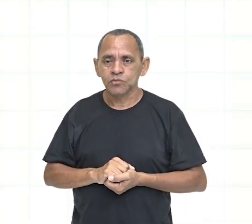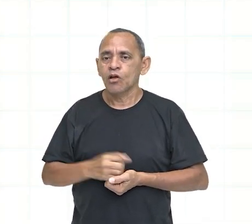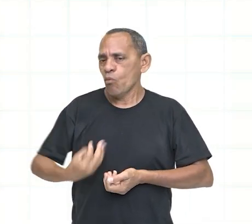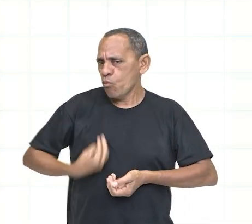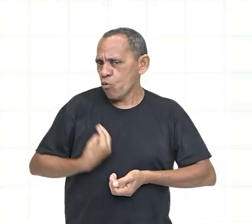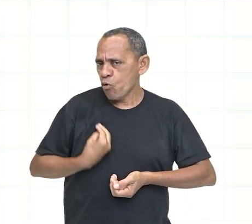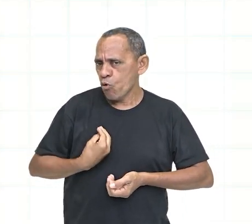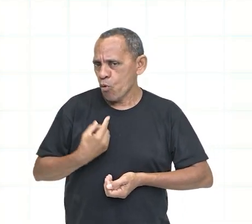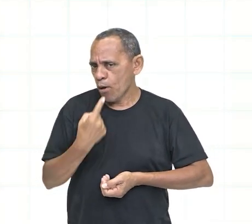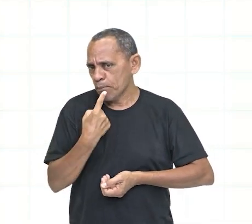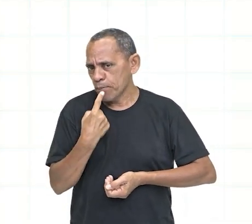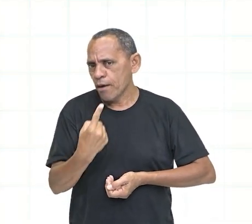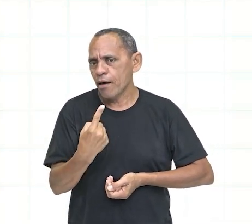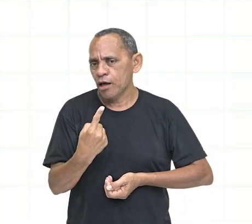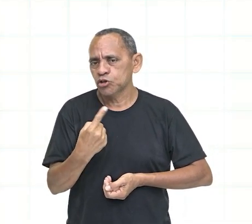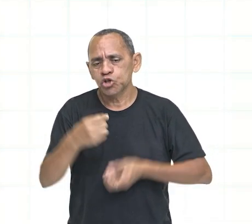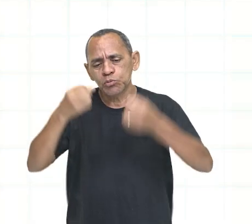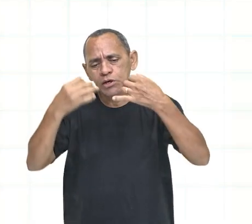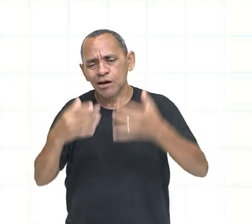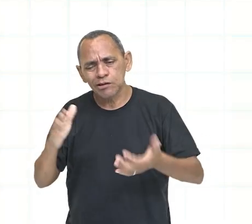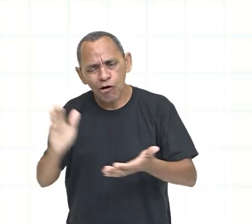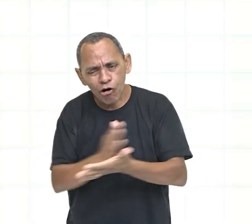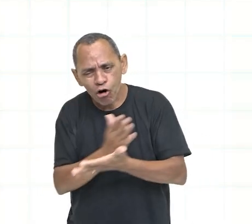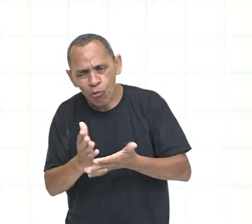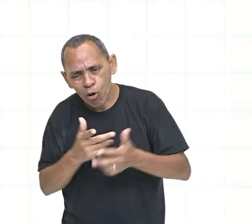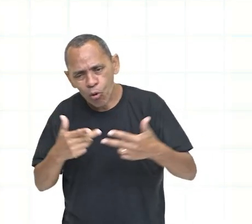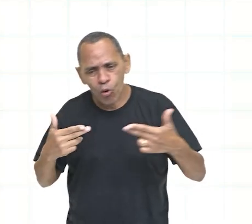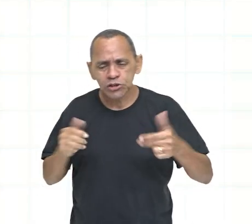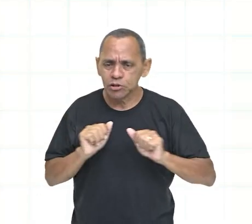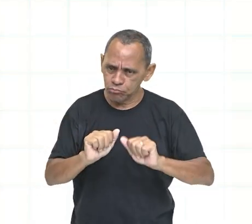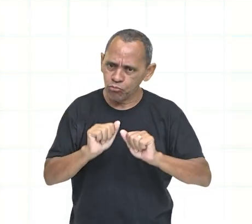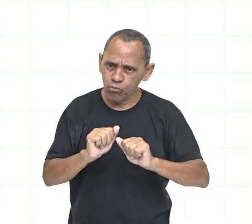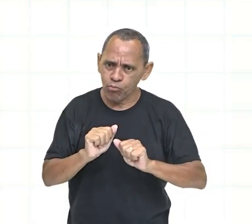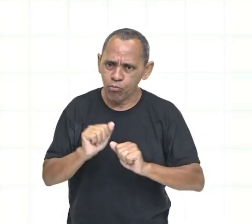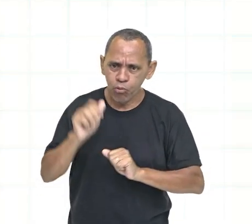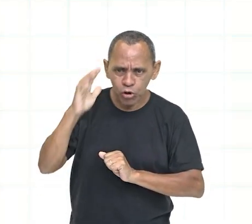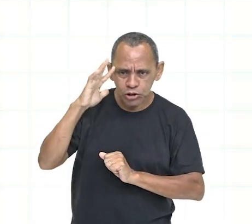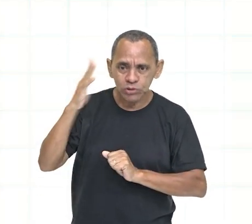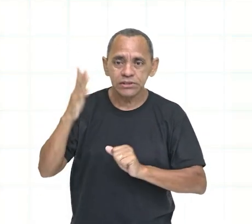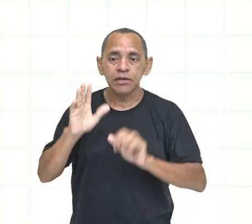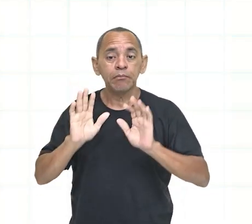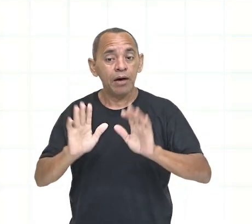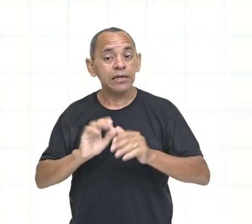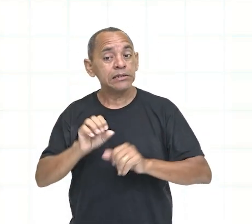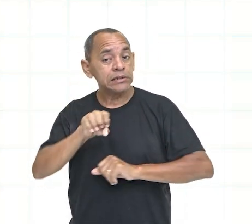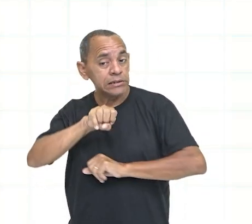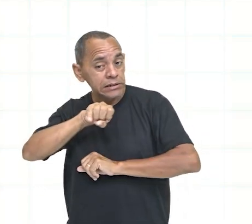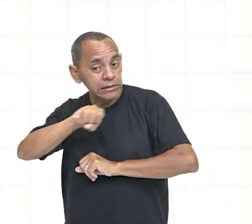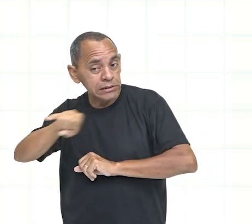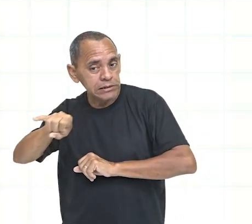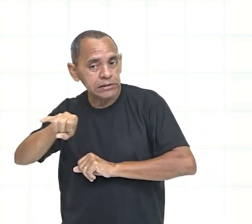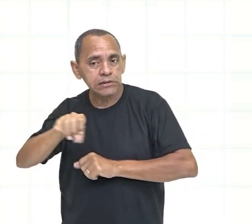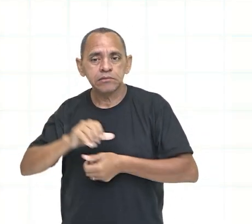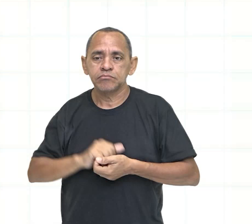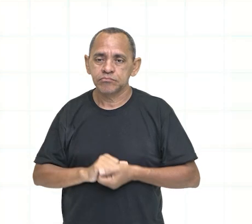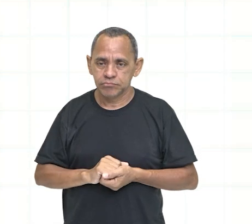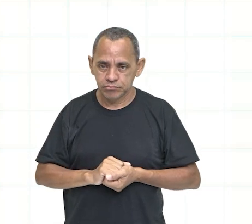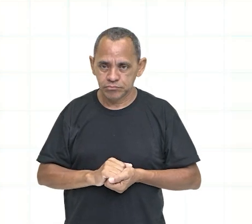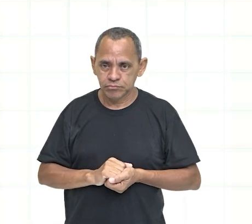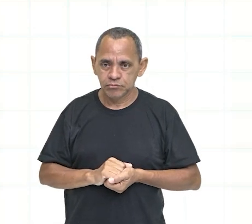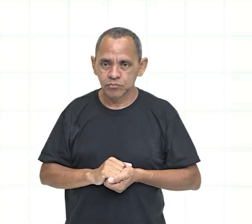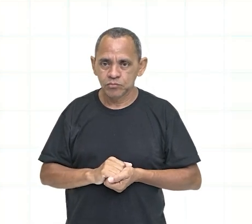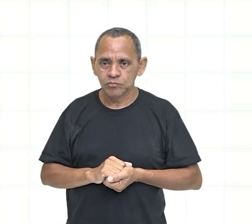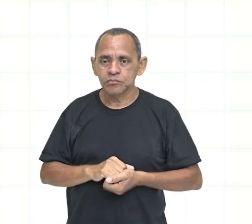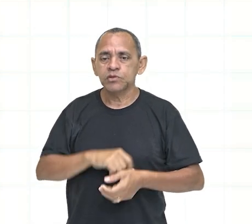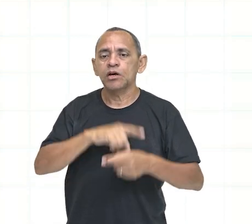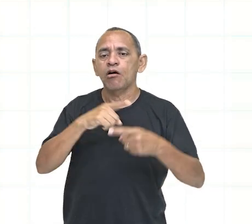de algo que poderia acontecer. Então, essa primeira ação, que é a condicional, já é muito difícil de acontecer. A segunda,